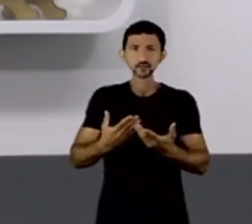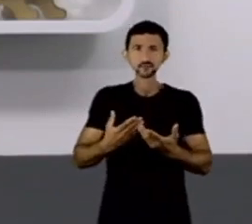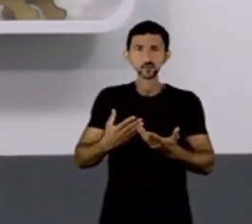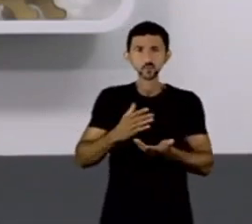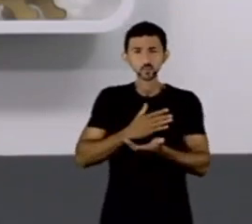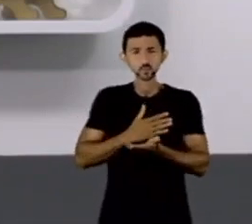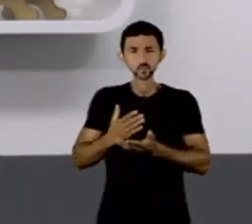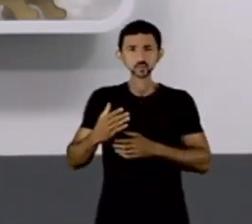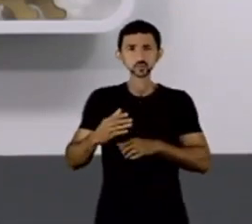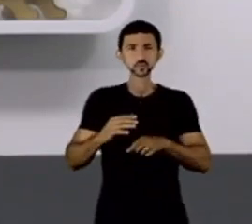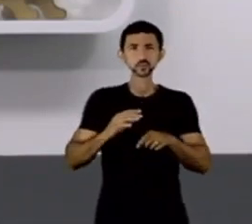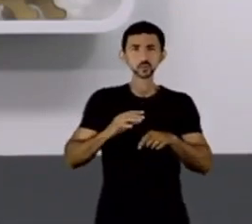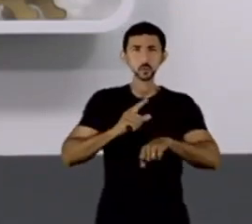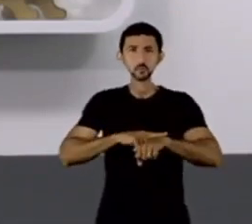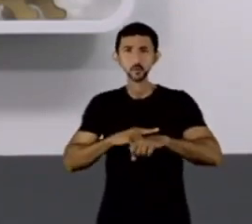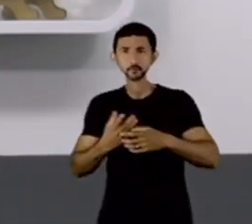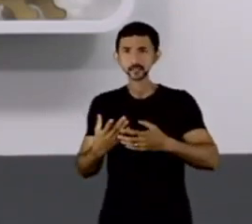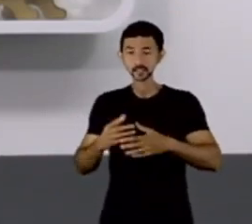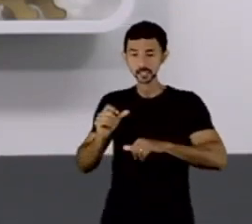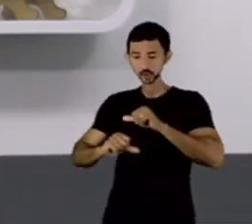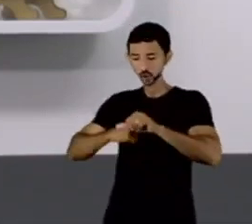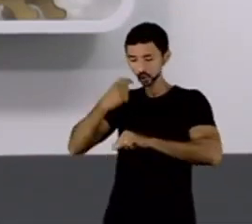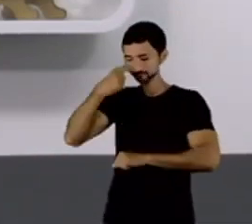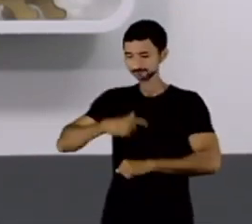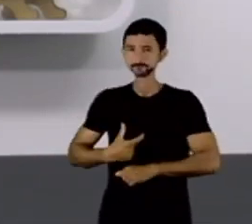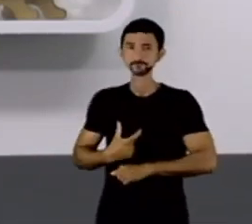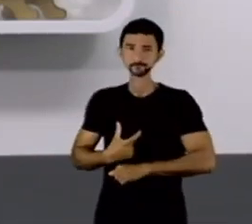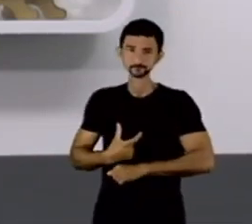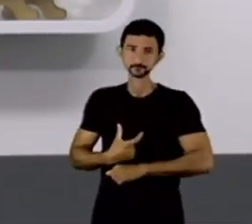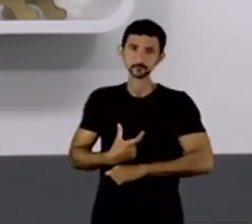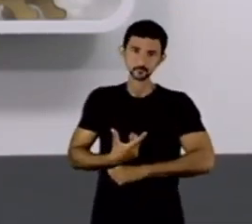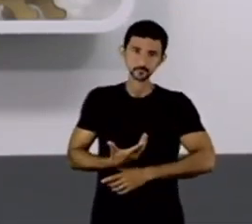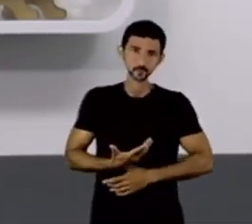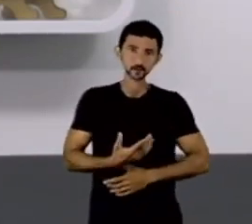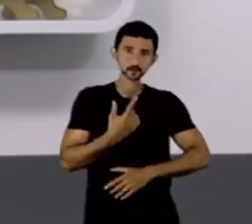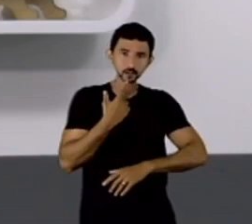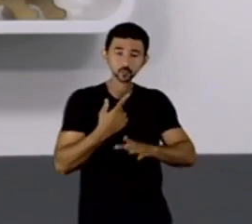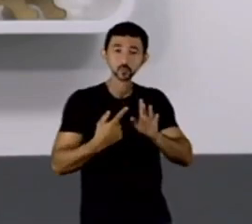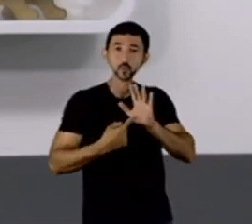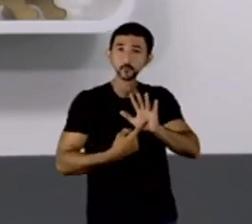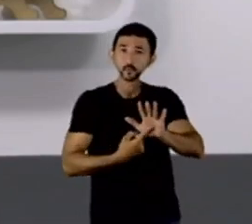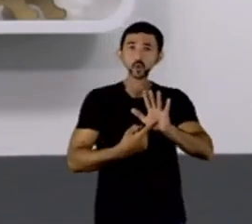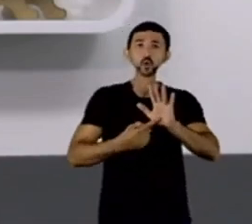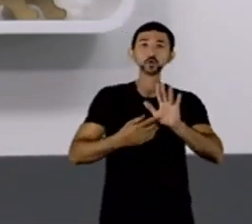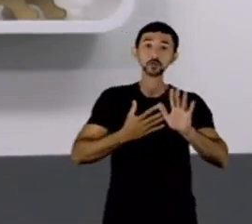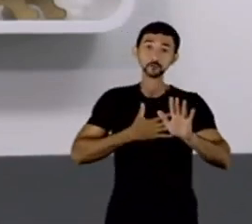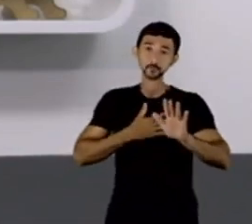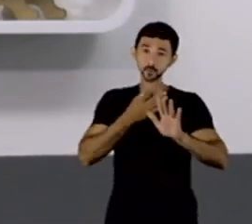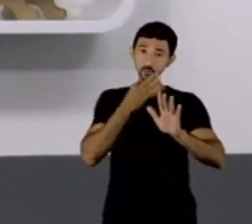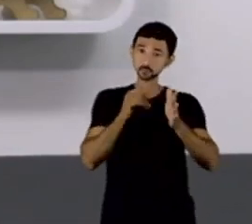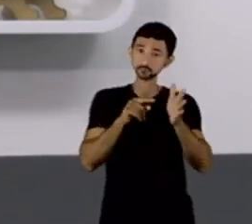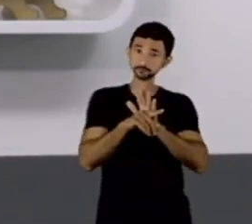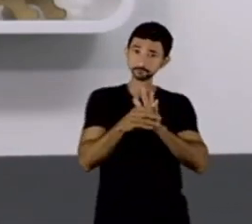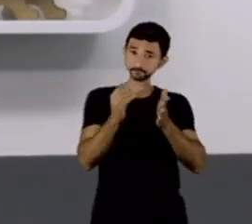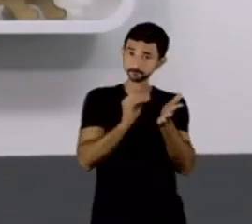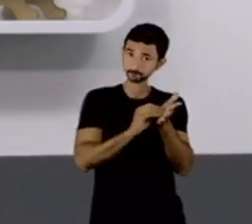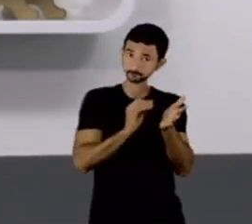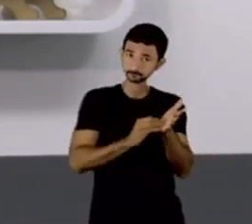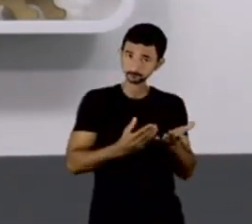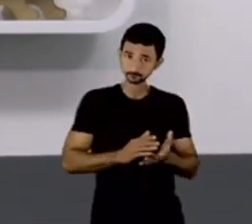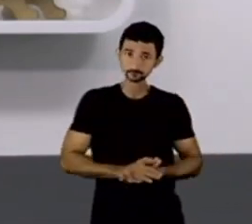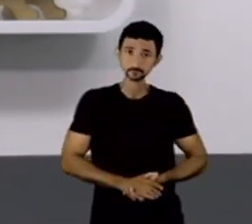como esse, sem que nós tenhamos mudado, eu passo a apresentar para você os meus argumentos. E